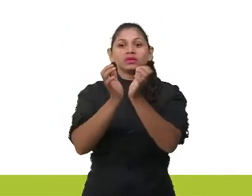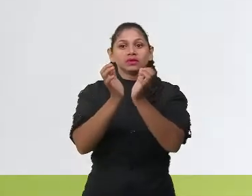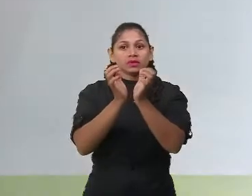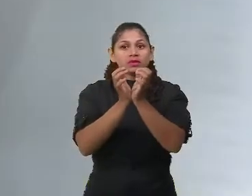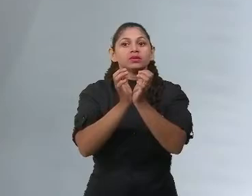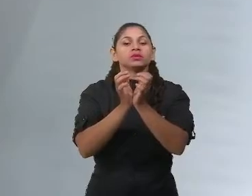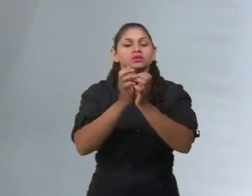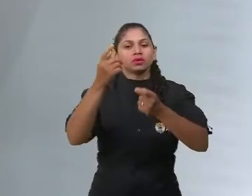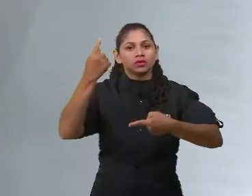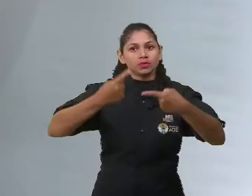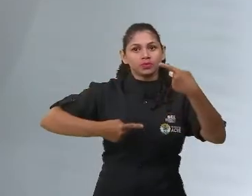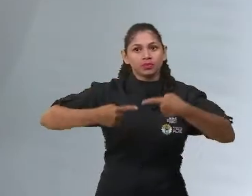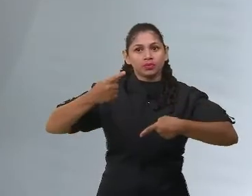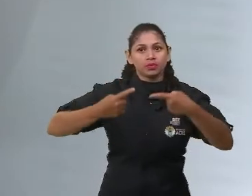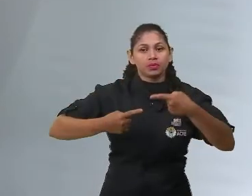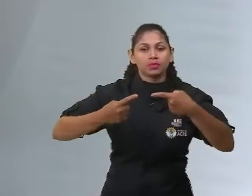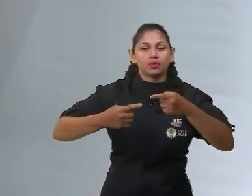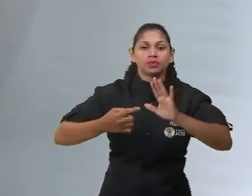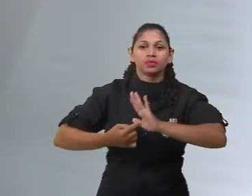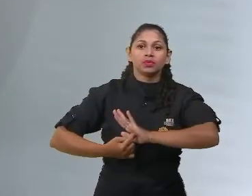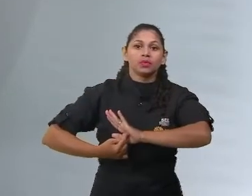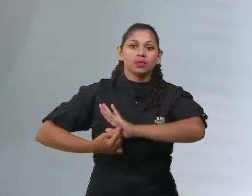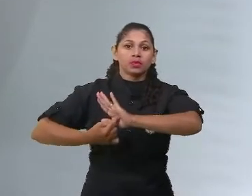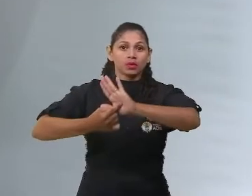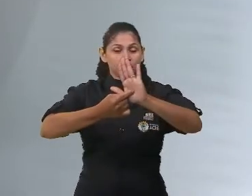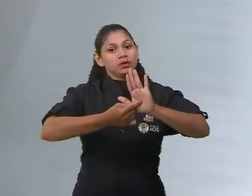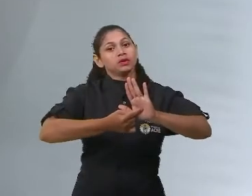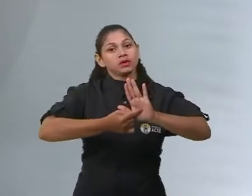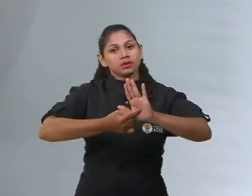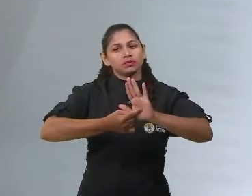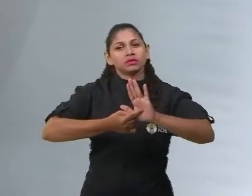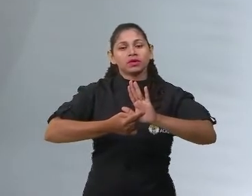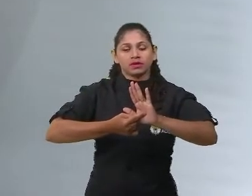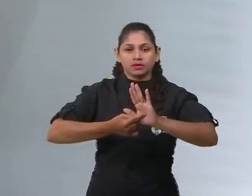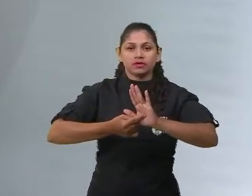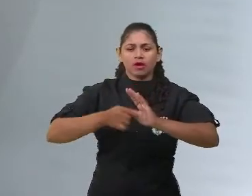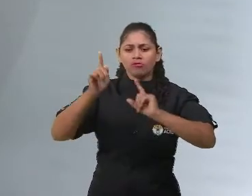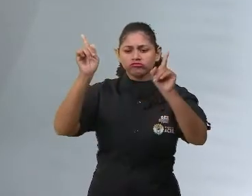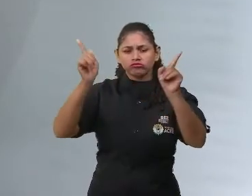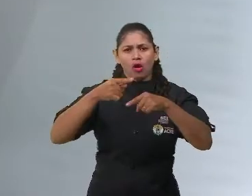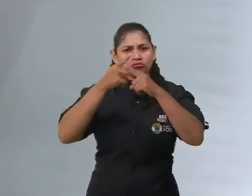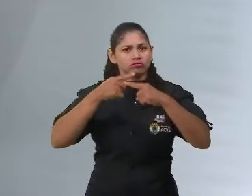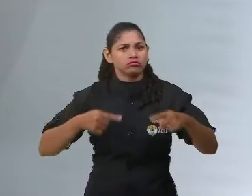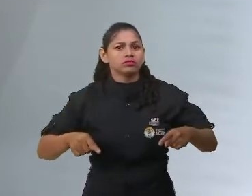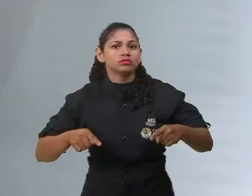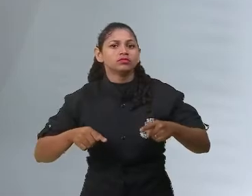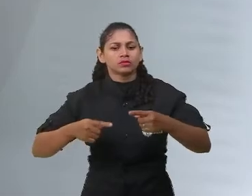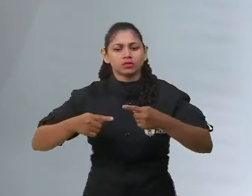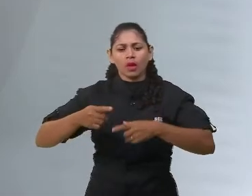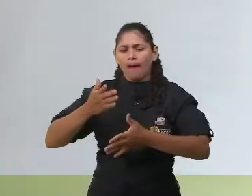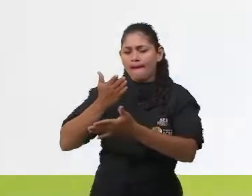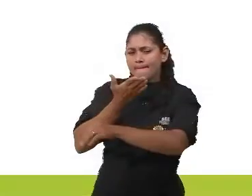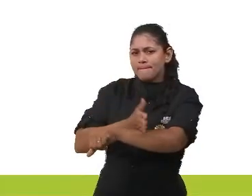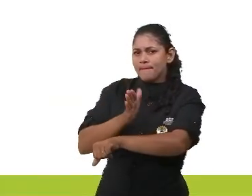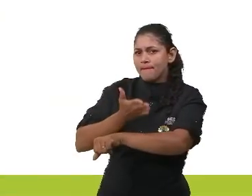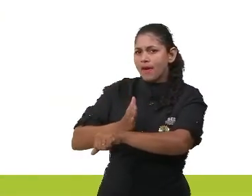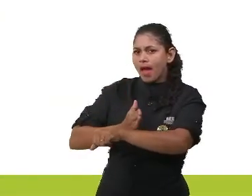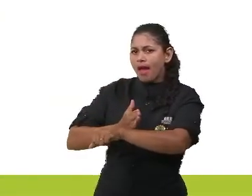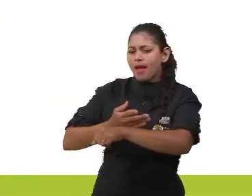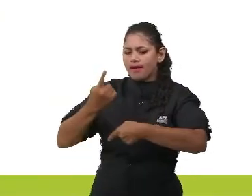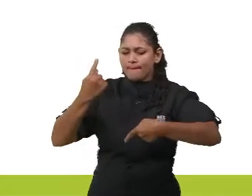econômicas e políticas que se mostravam contrárias às práticas mercantilistas exercidas pelo Estado